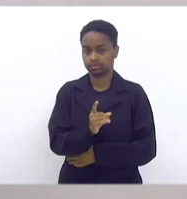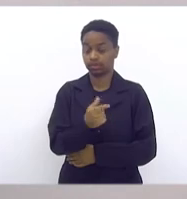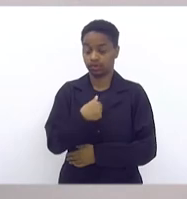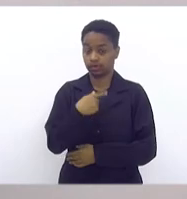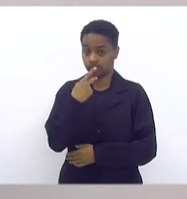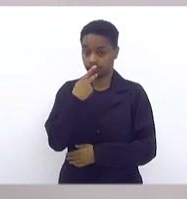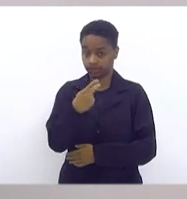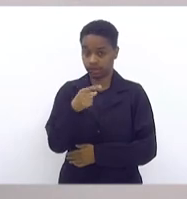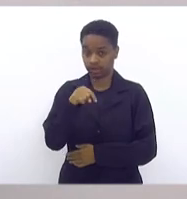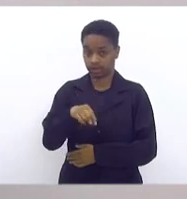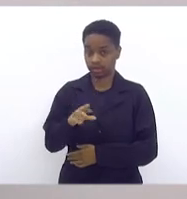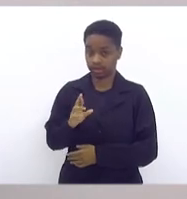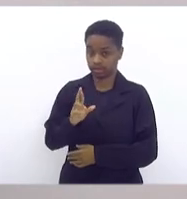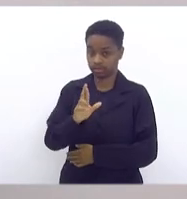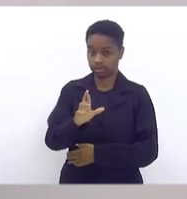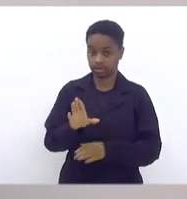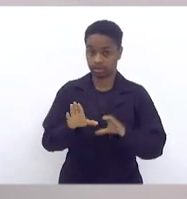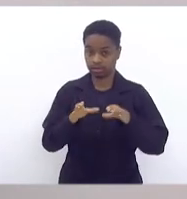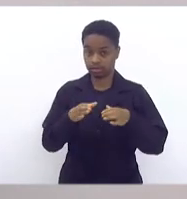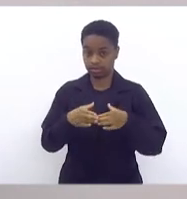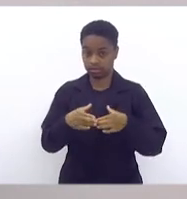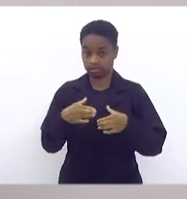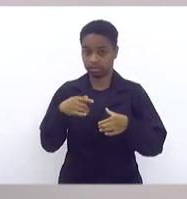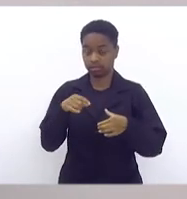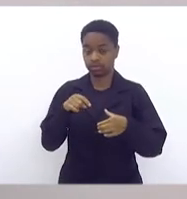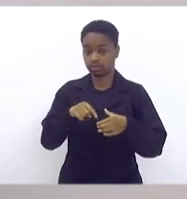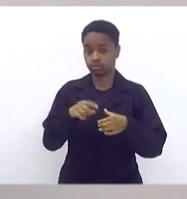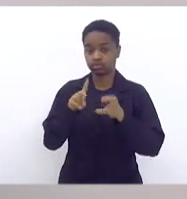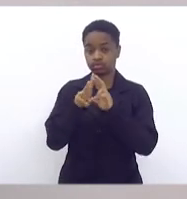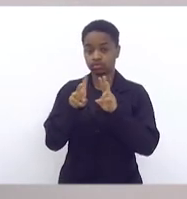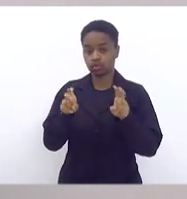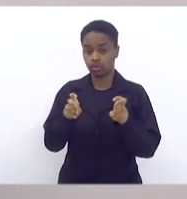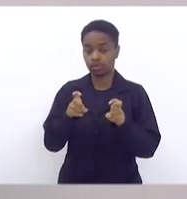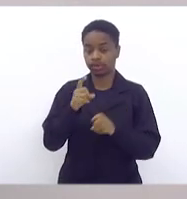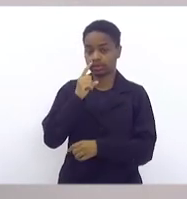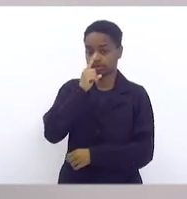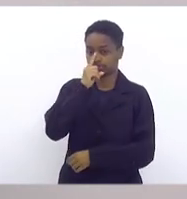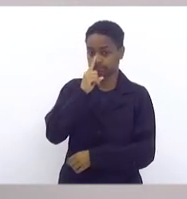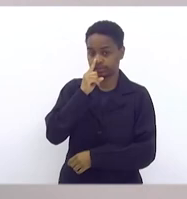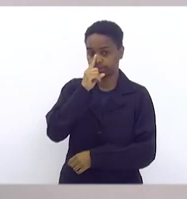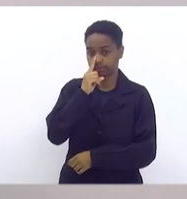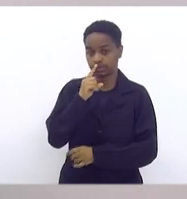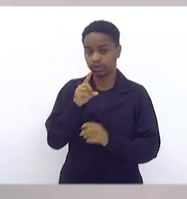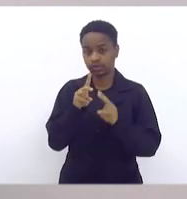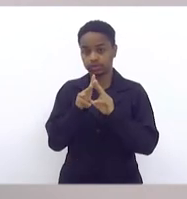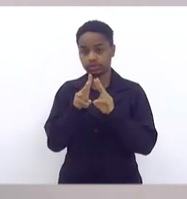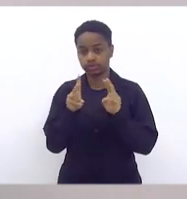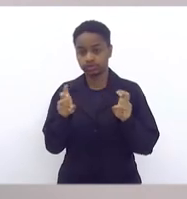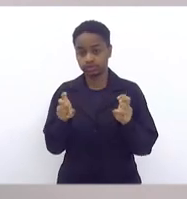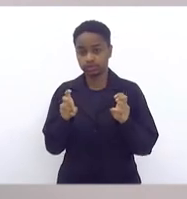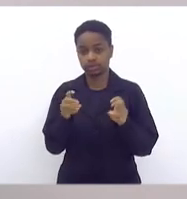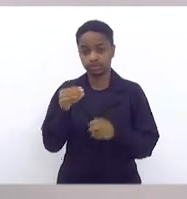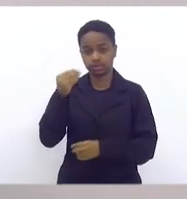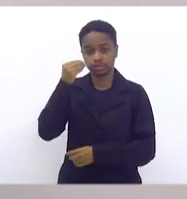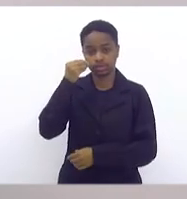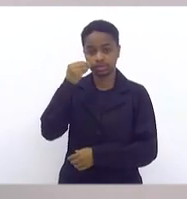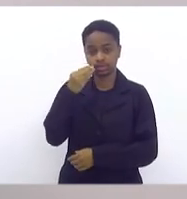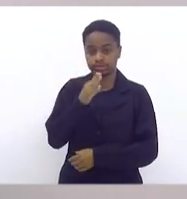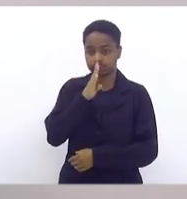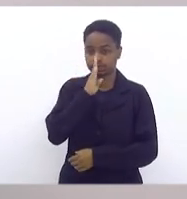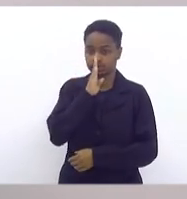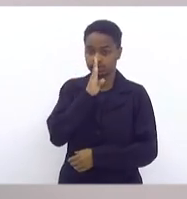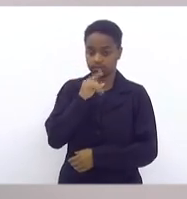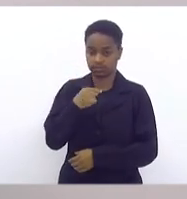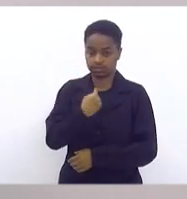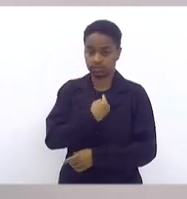aqui pela minha mandata quando da ameaça quando da tentativa de silenciamento